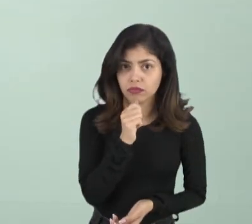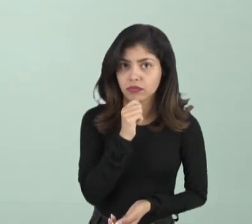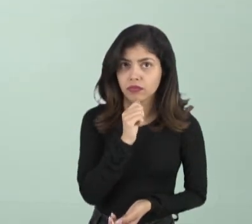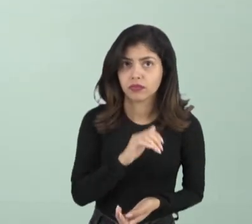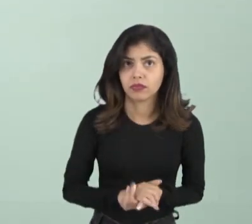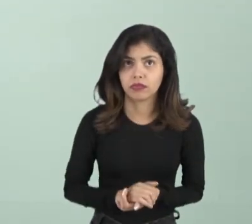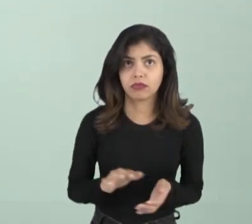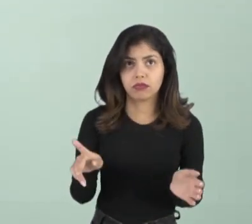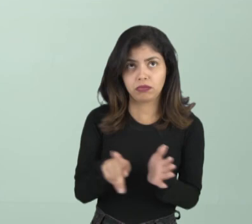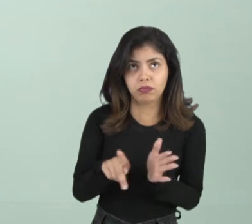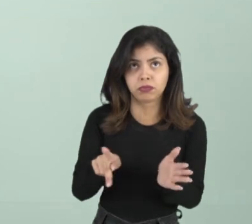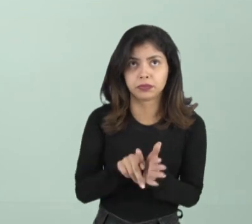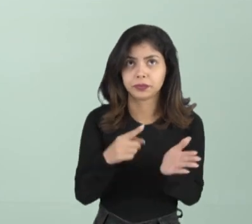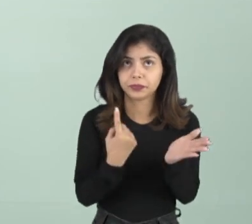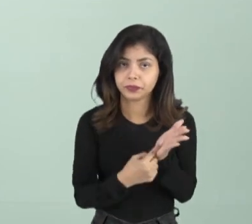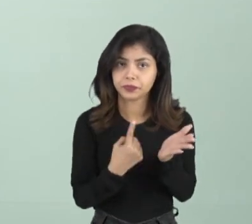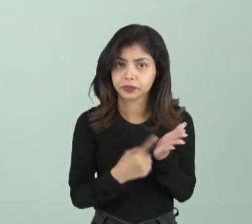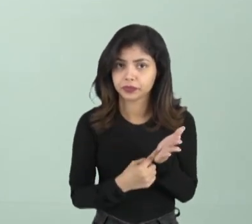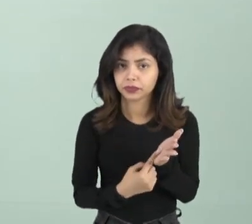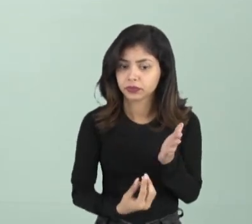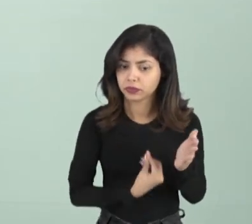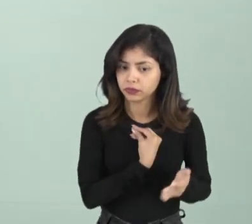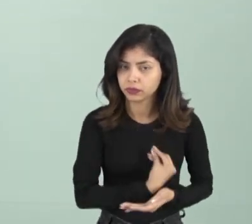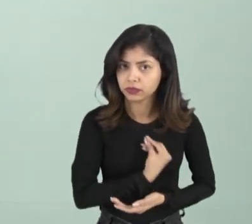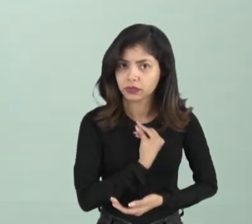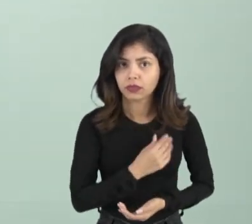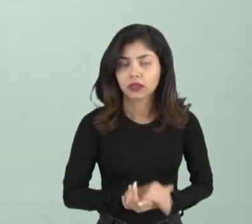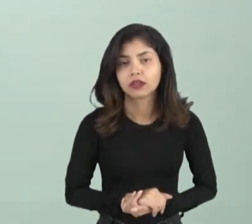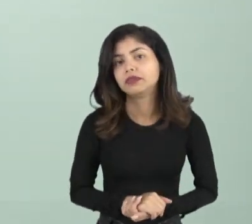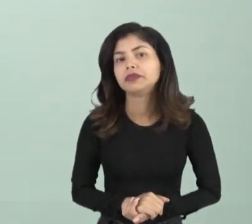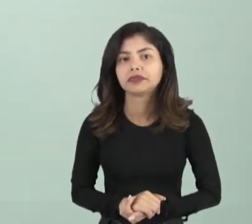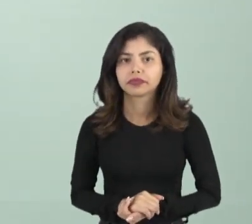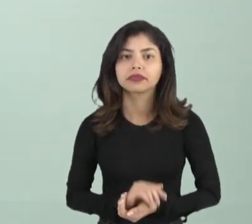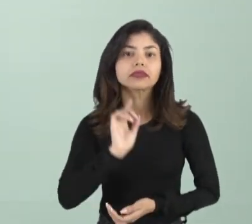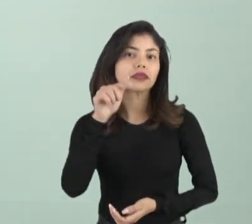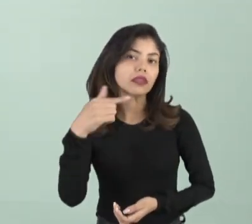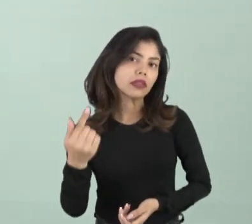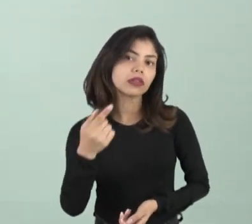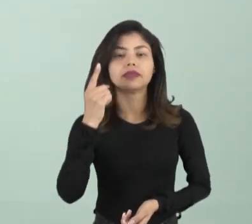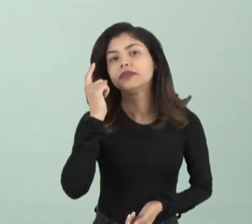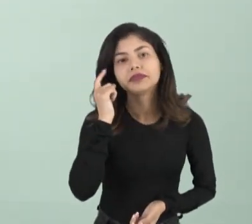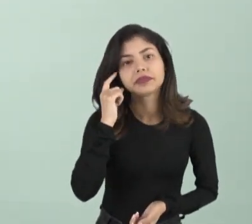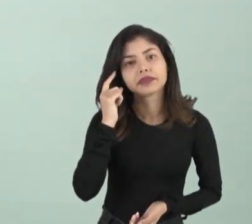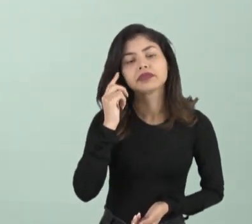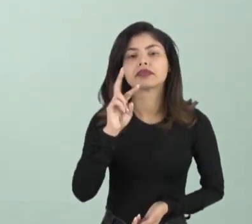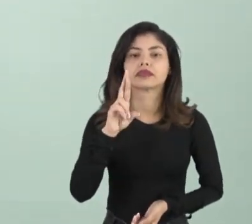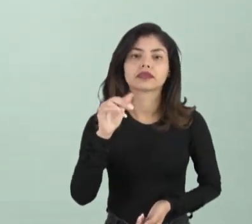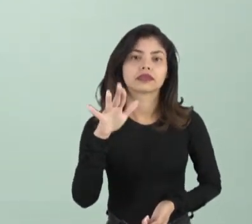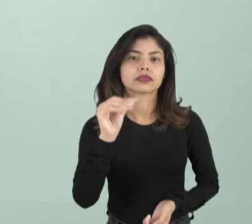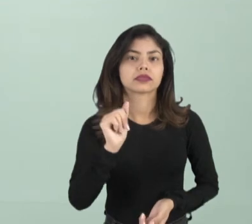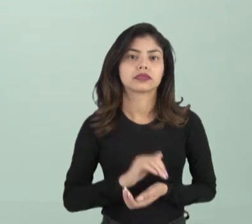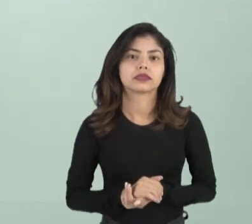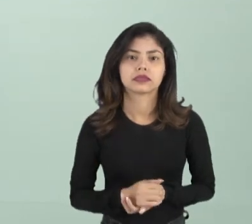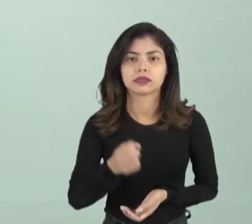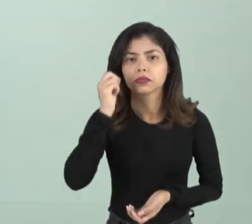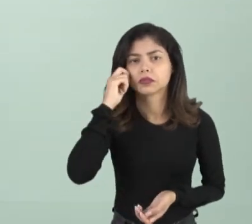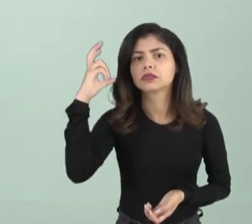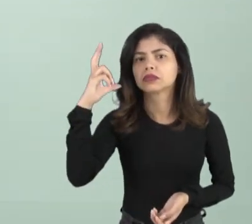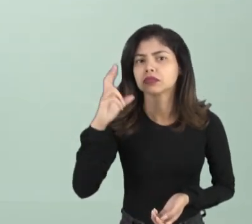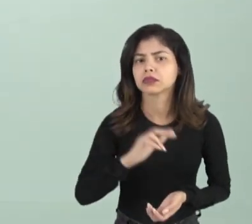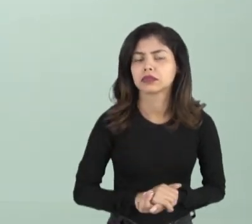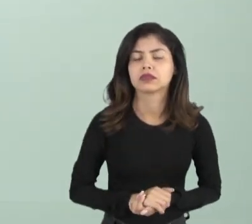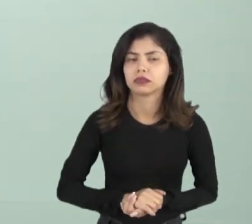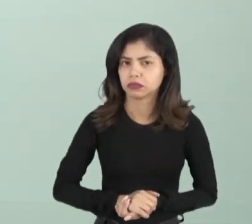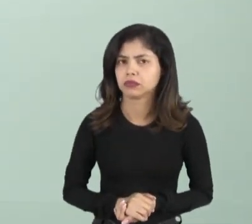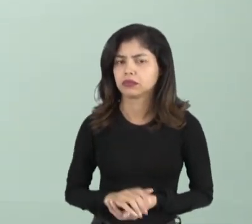aí premiados aí com as condições favoráveis com vidas e somos de uma forma racional e inteligente aí com várias